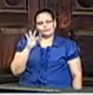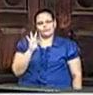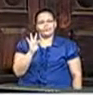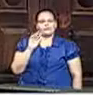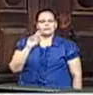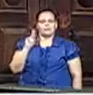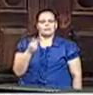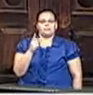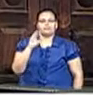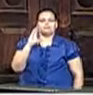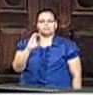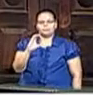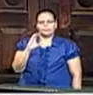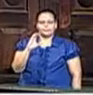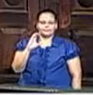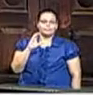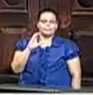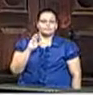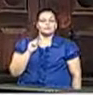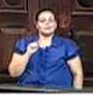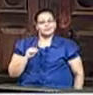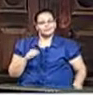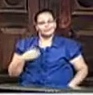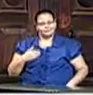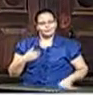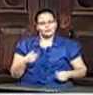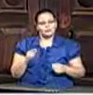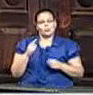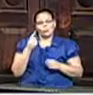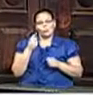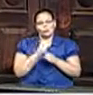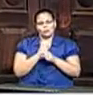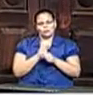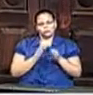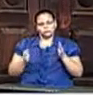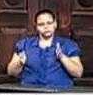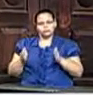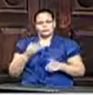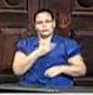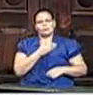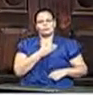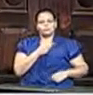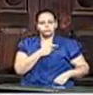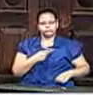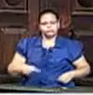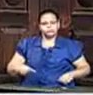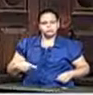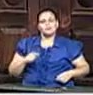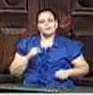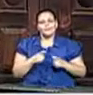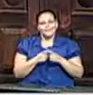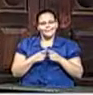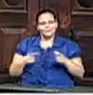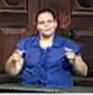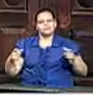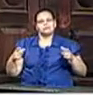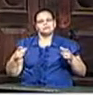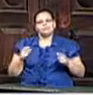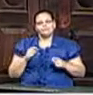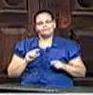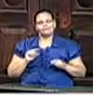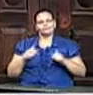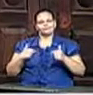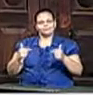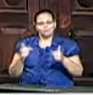Henrique Cardoso, que no seu primeiro ano de governo, tendo uma maioria esmagadora